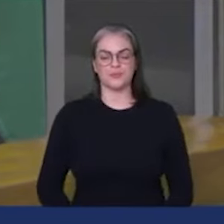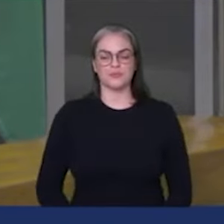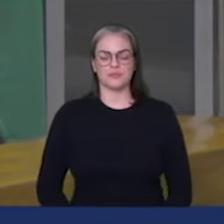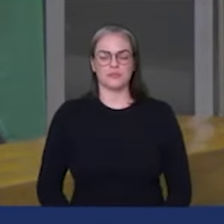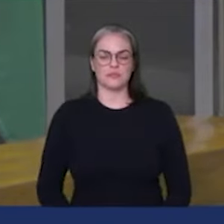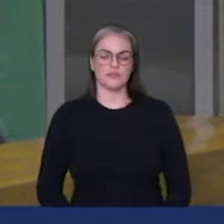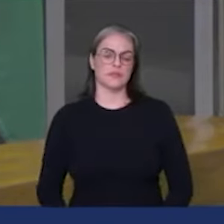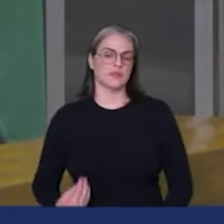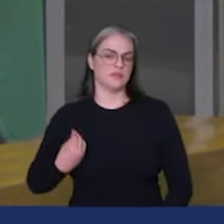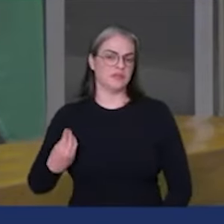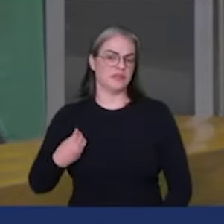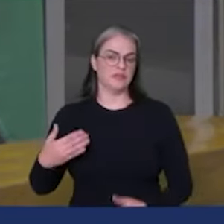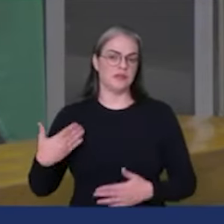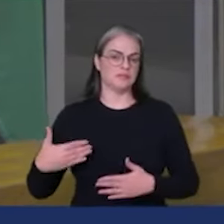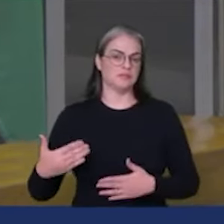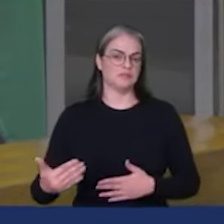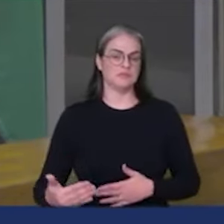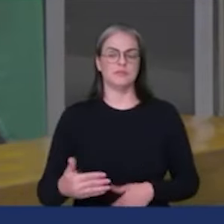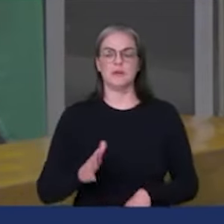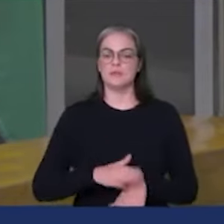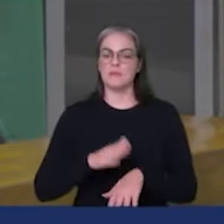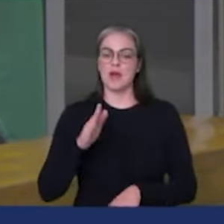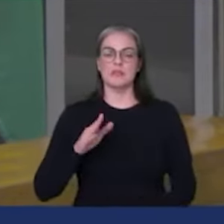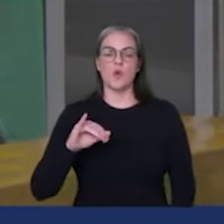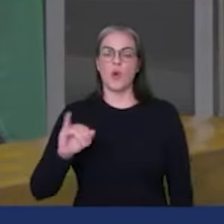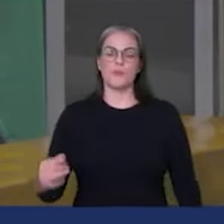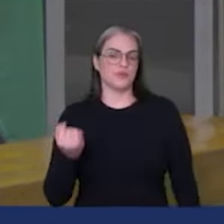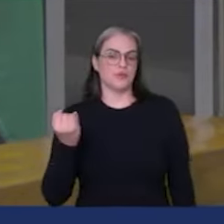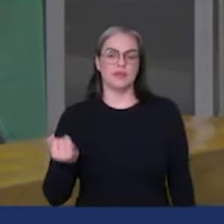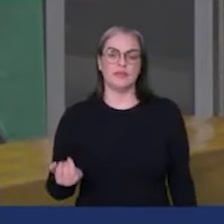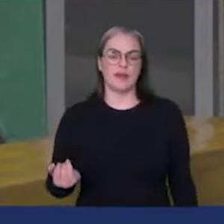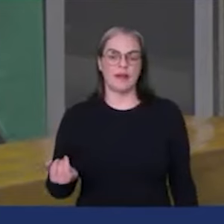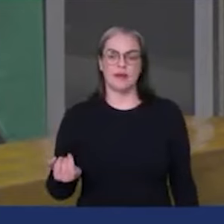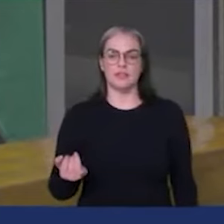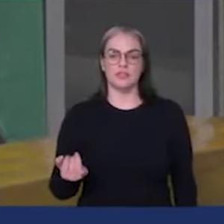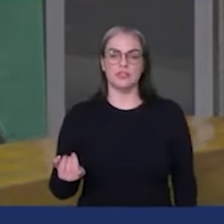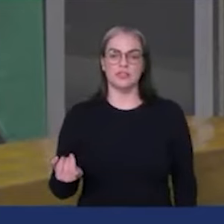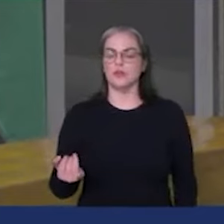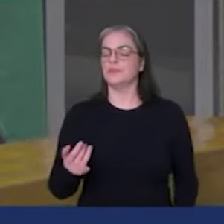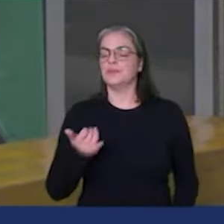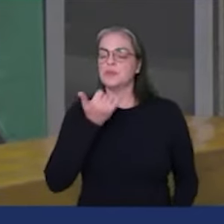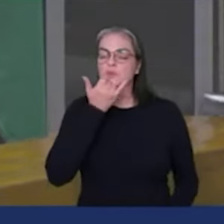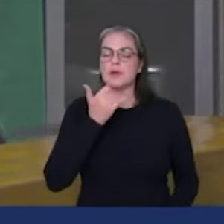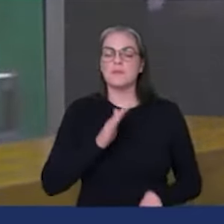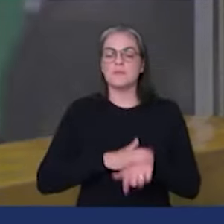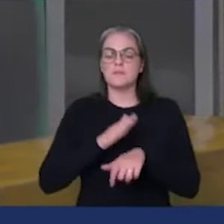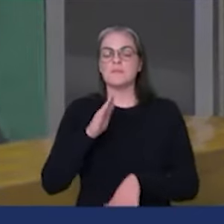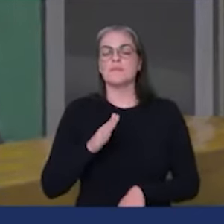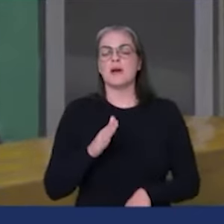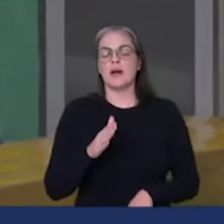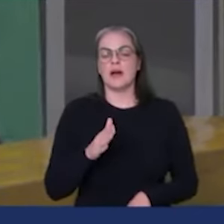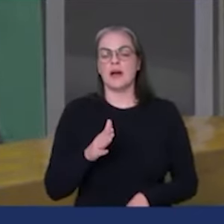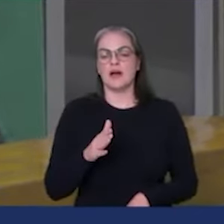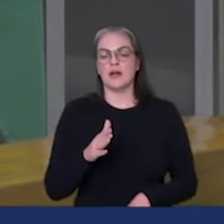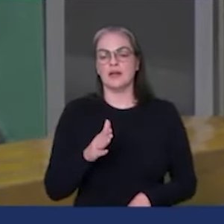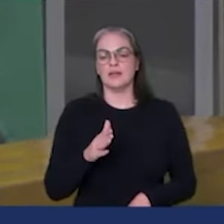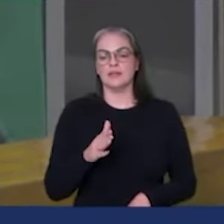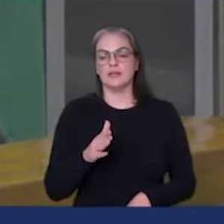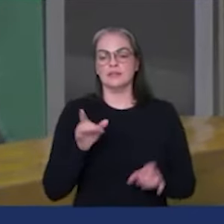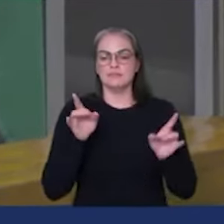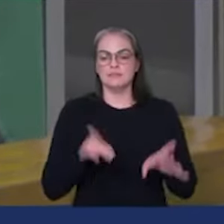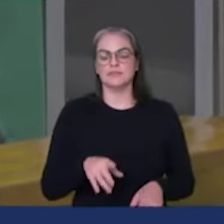com 300% mais chance de repetir de ano que os demais alunos, 400% mais chance de evasão escolar e de